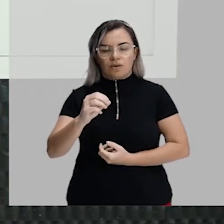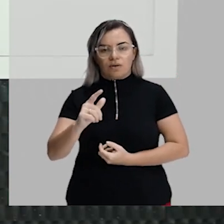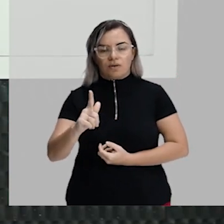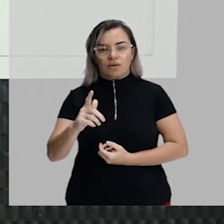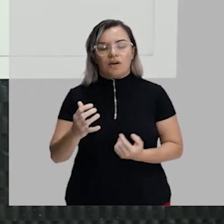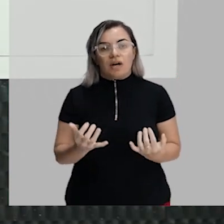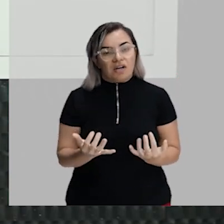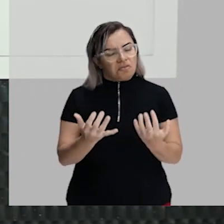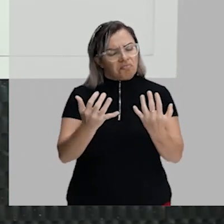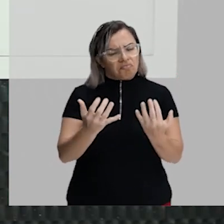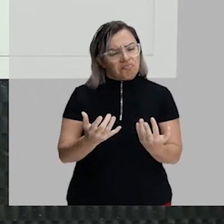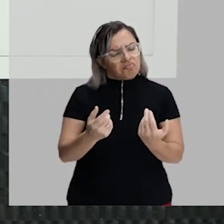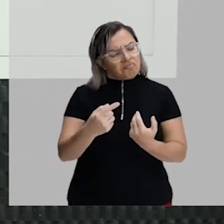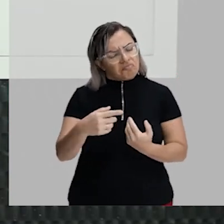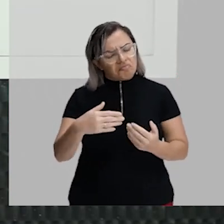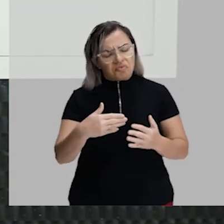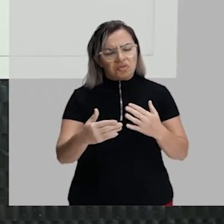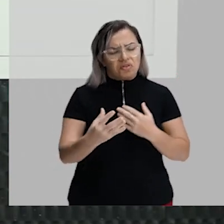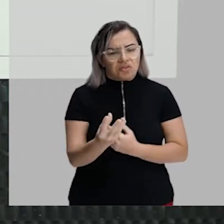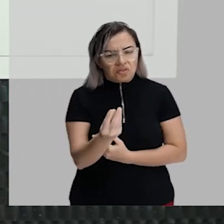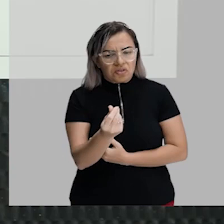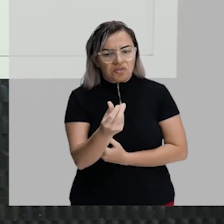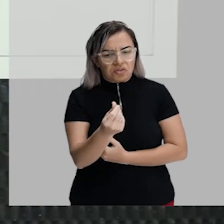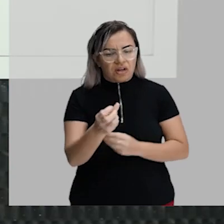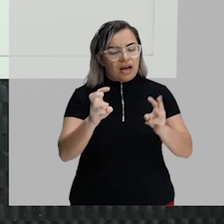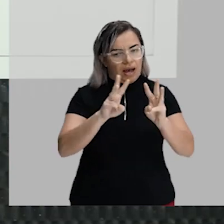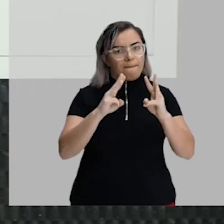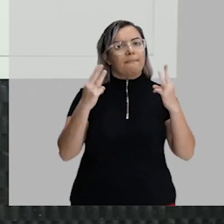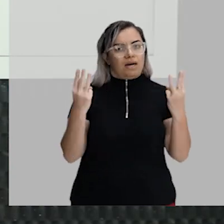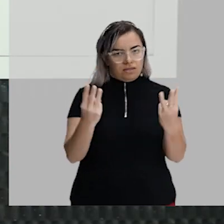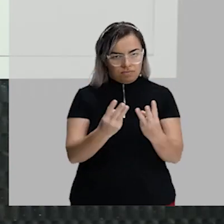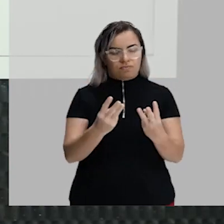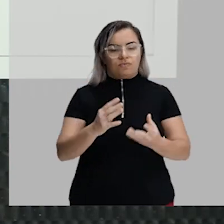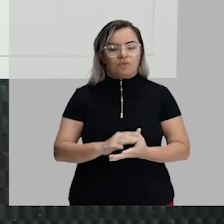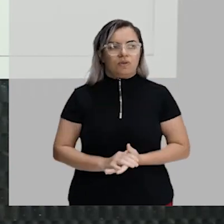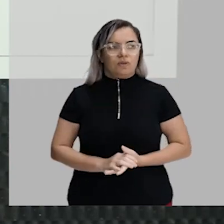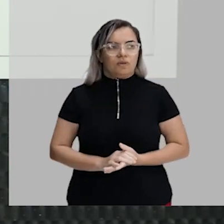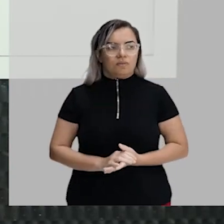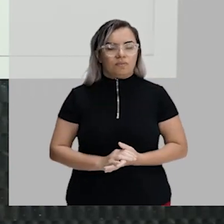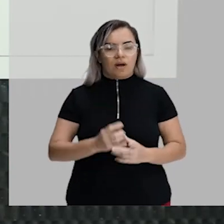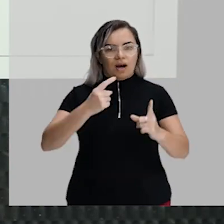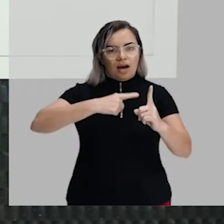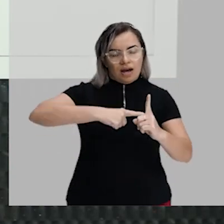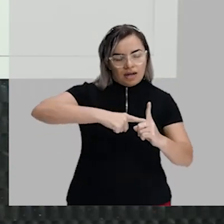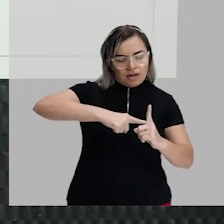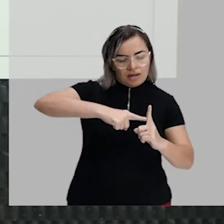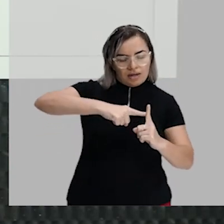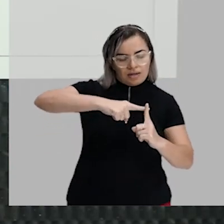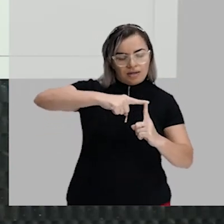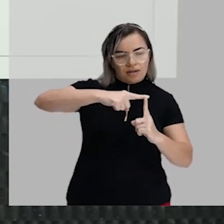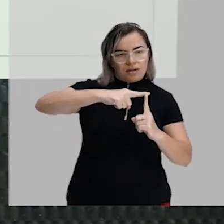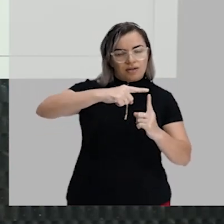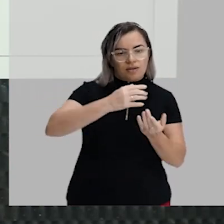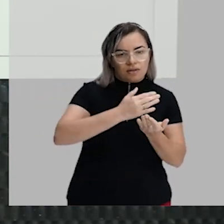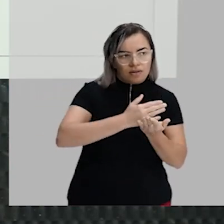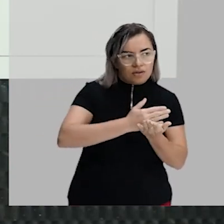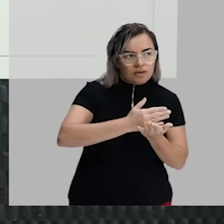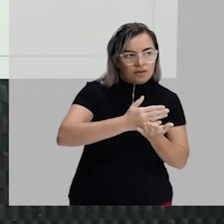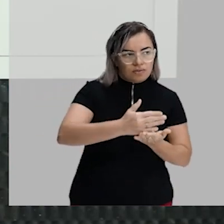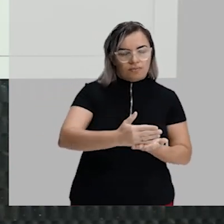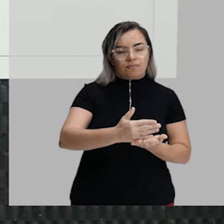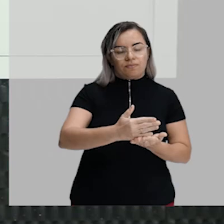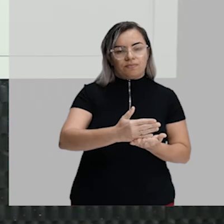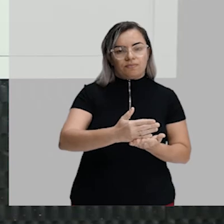gramas de certa substância, né? Então estamos falando da massa, 500 gramas. A temperatura inicial é de 20